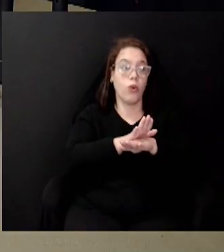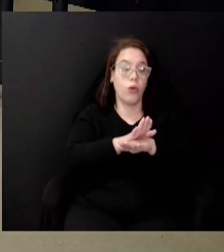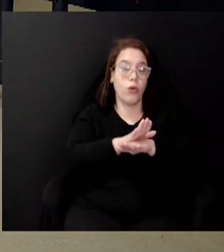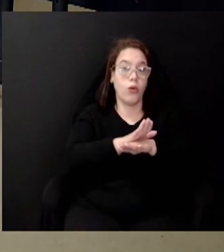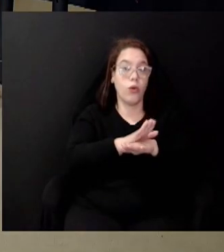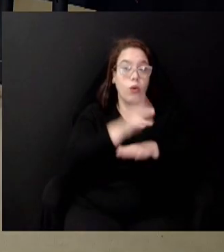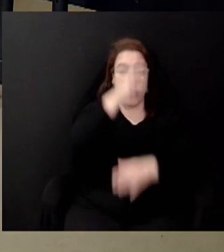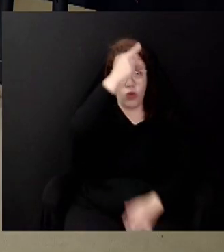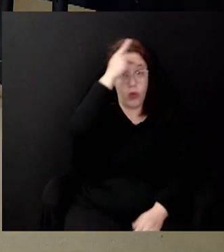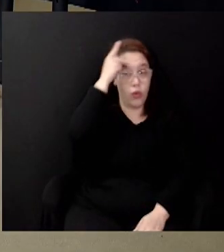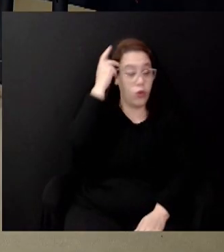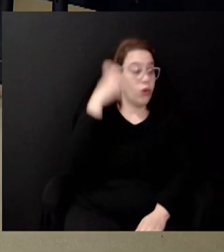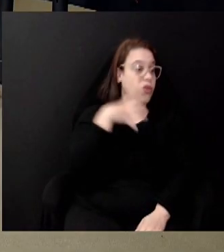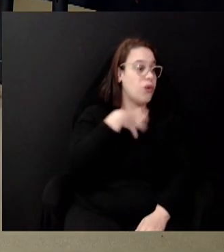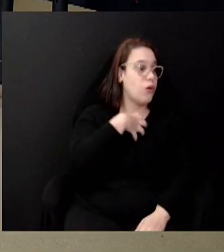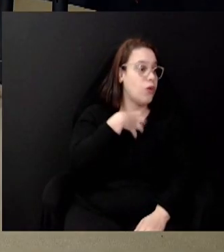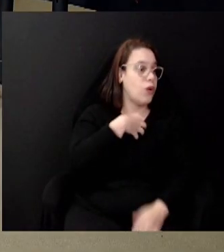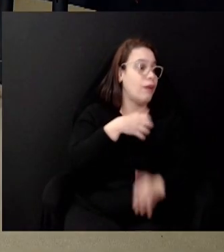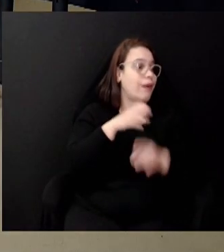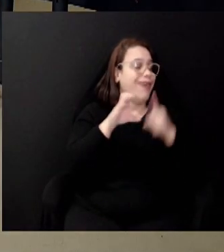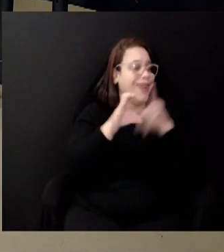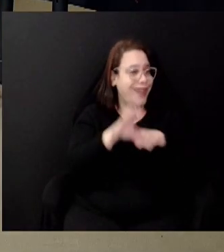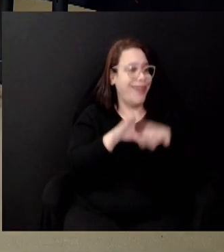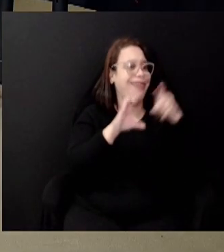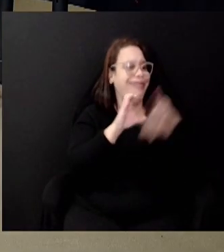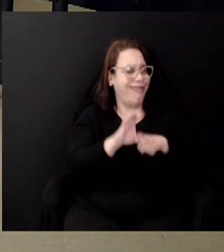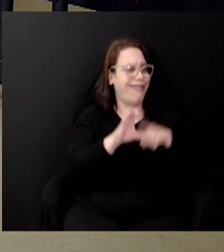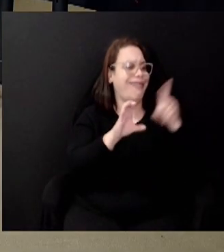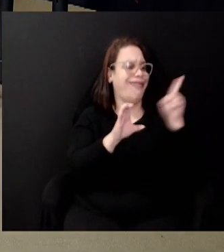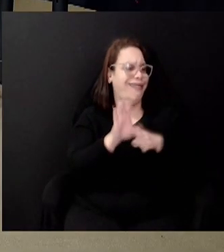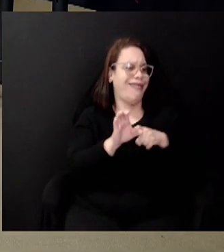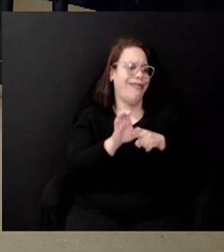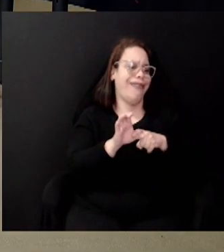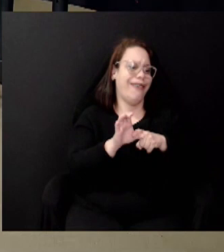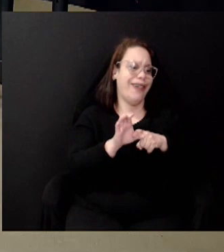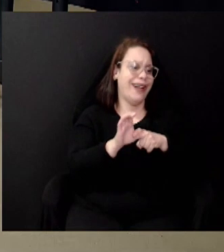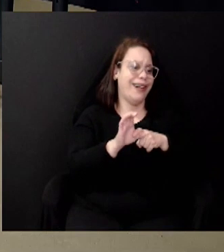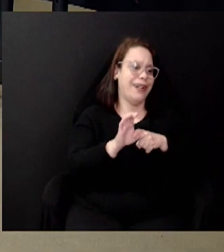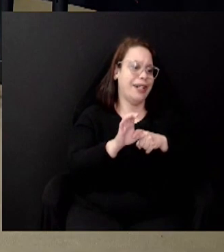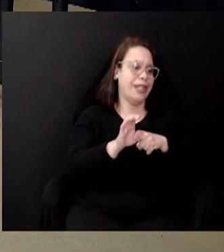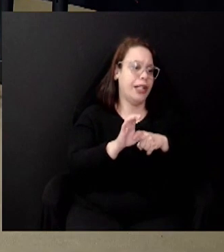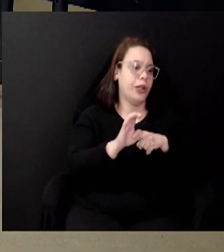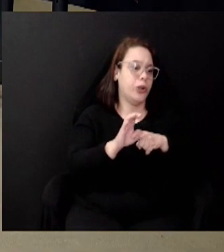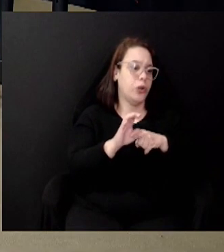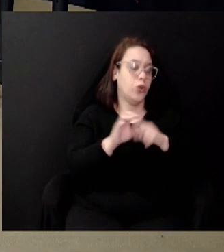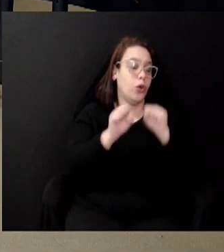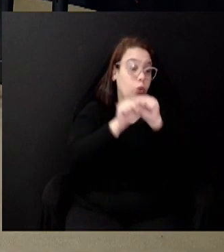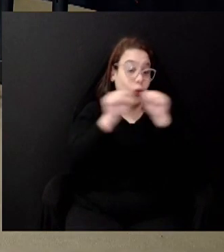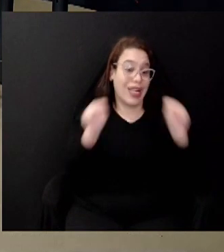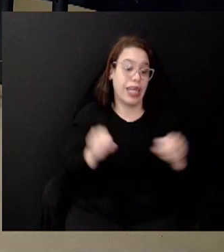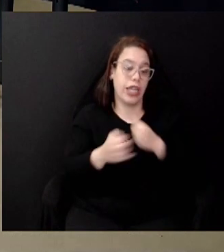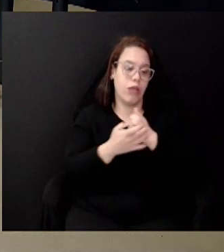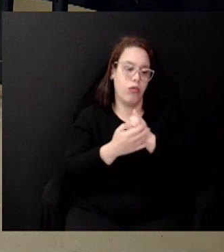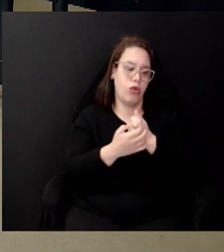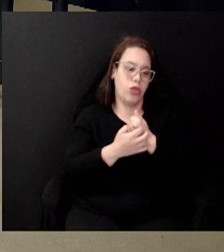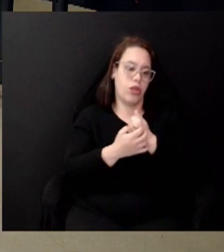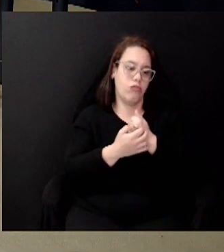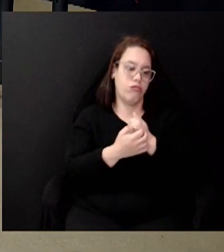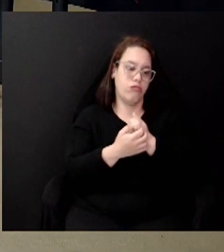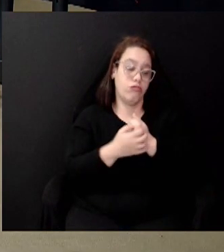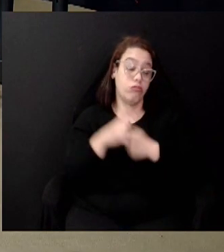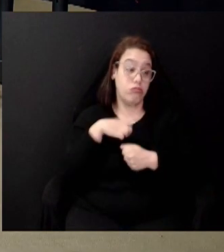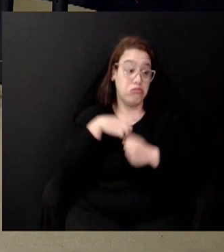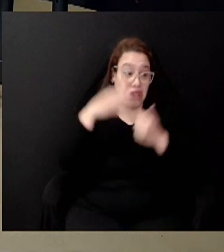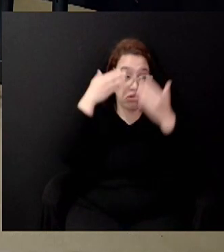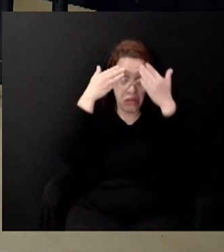se sentem dependentes totalmente do sistema digital? Tem terapias?